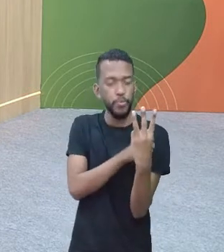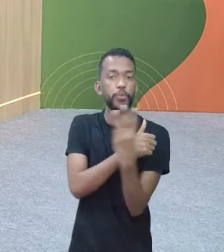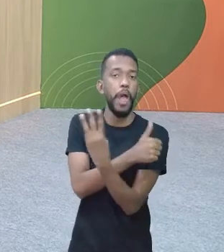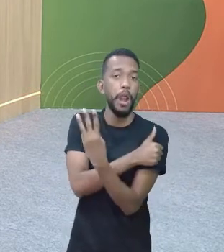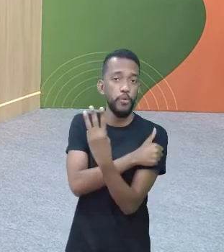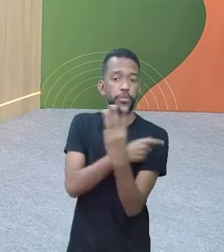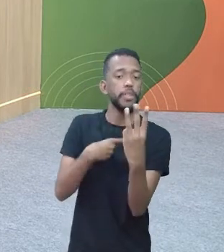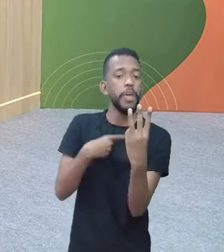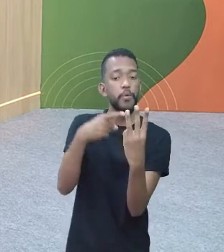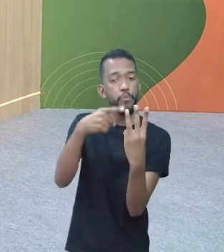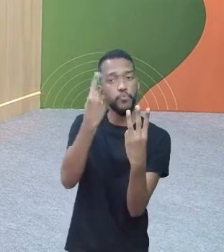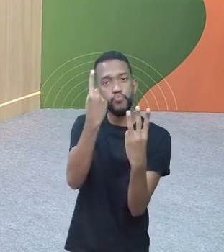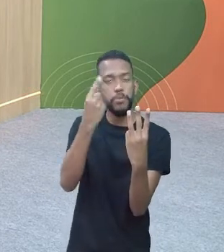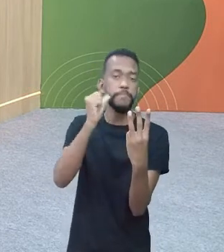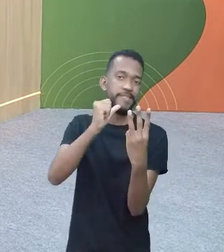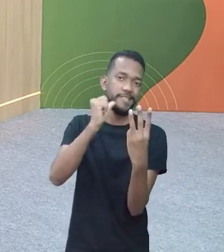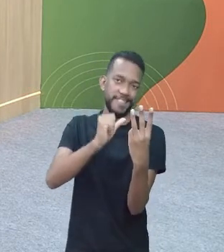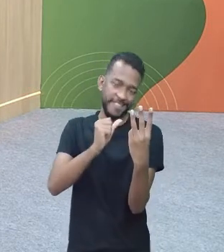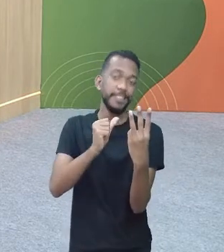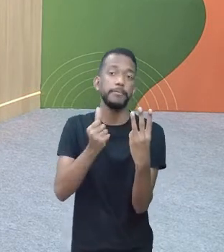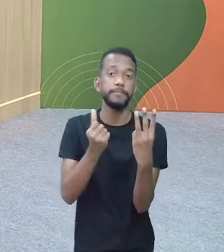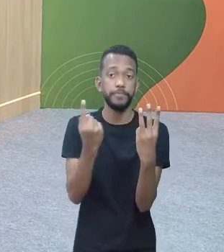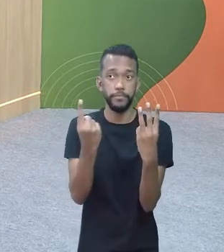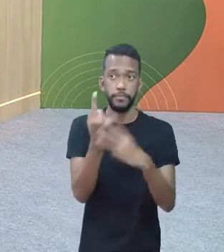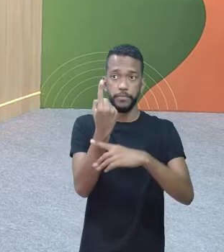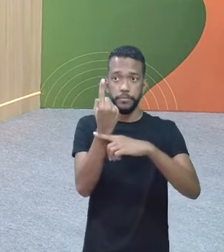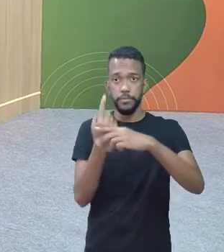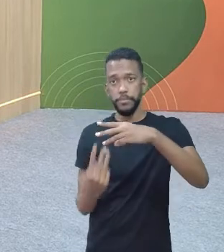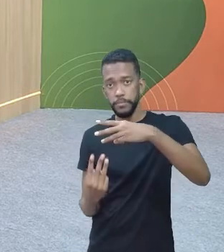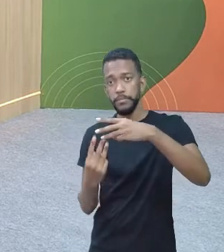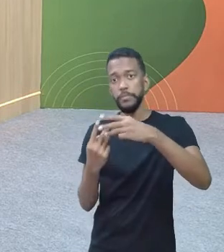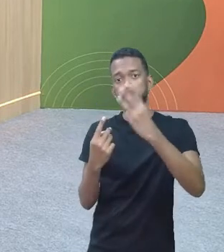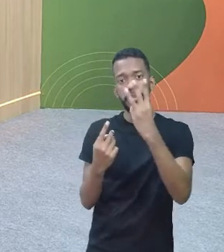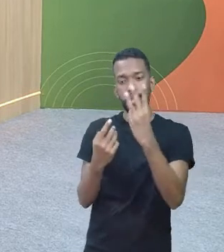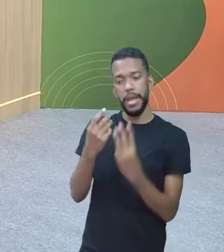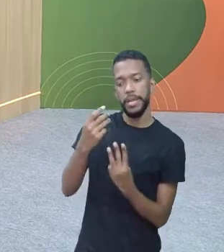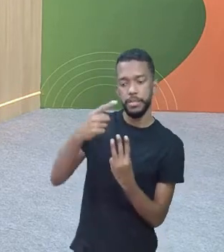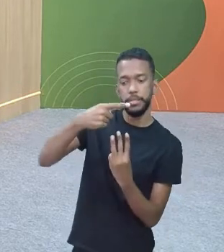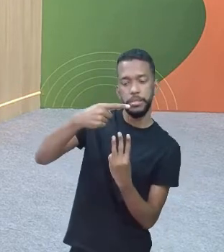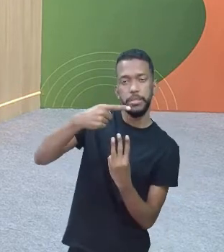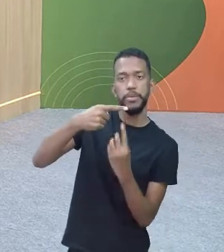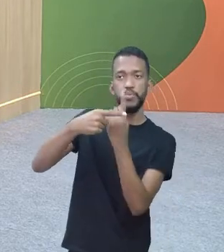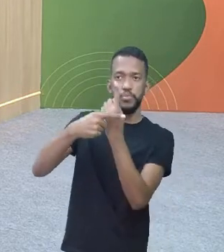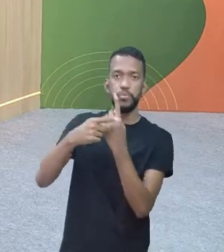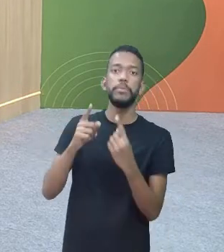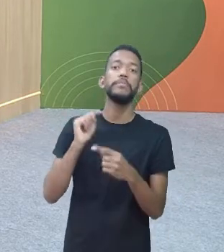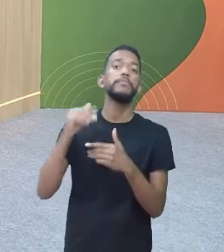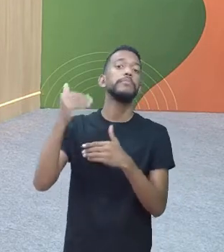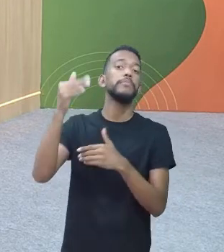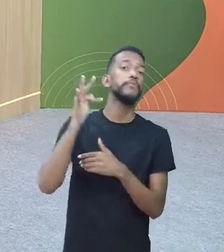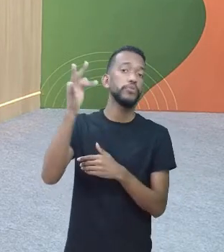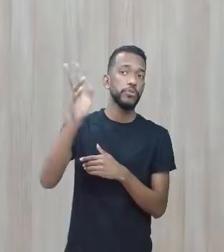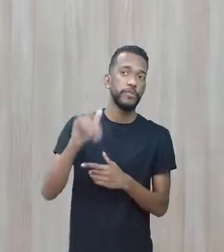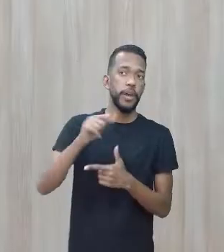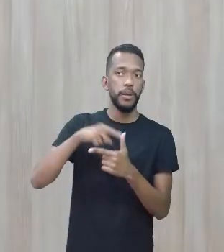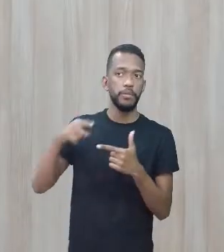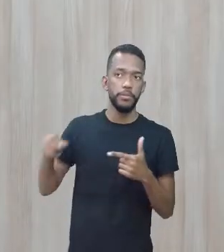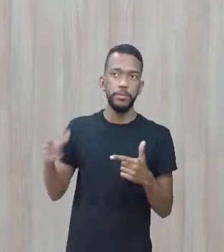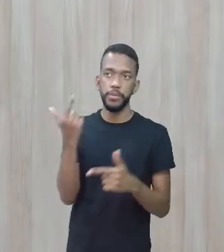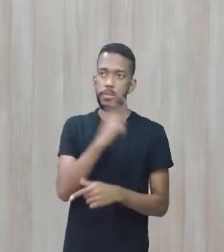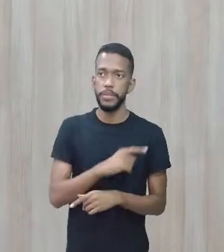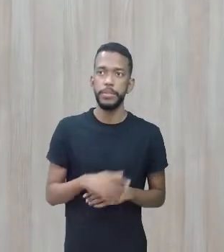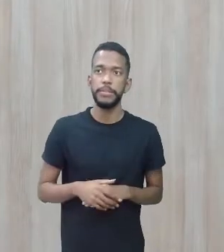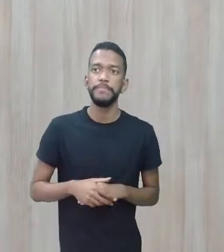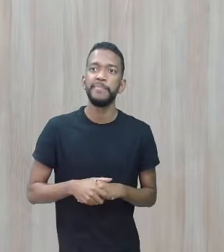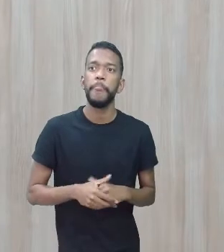menina. Então, guarda essa informação. Quando a gente chegar em estatística, a gente vai relembrar desse contexto aqui, tá bom? E